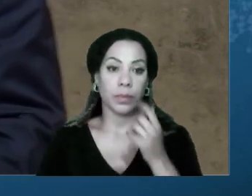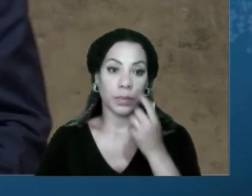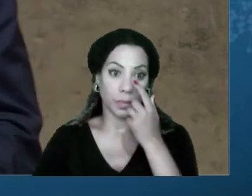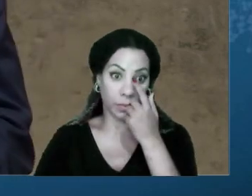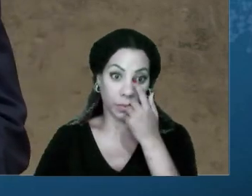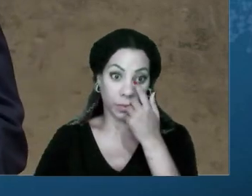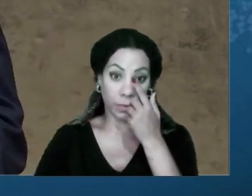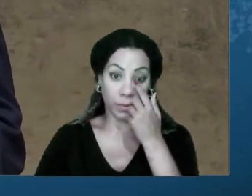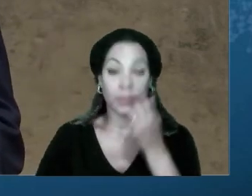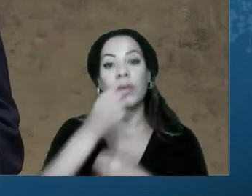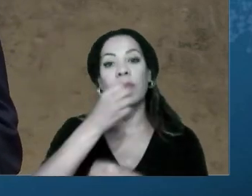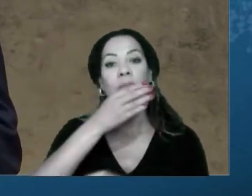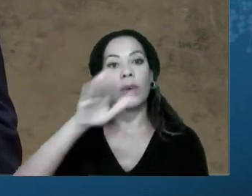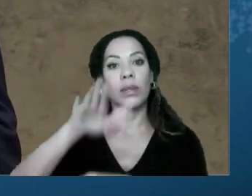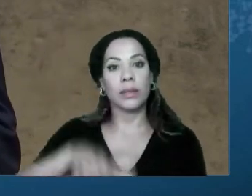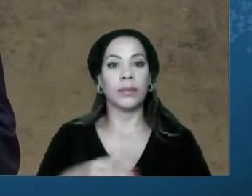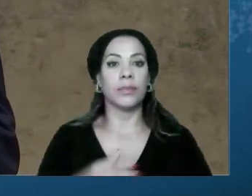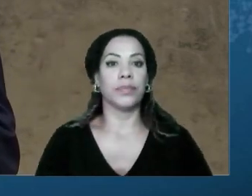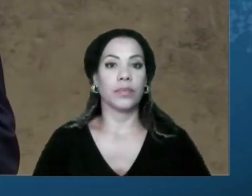Boa tarde.